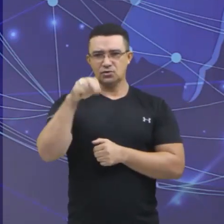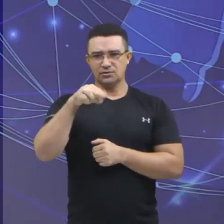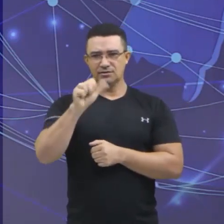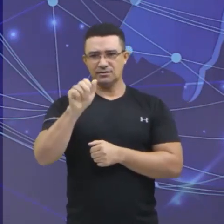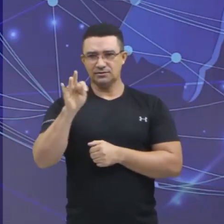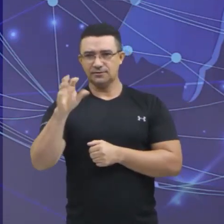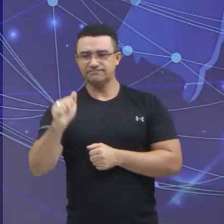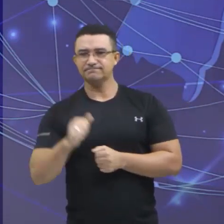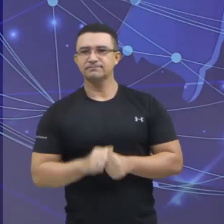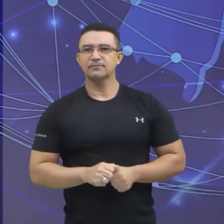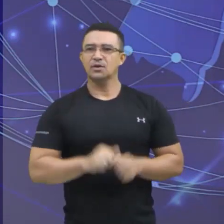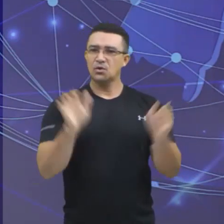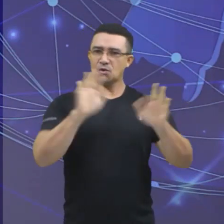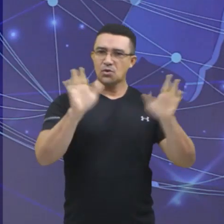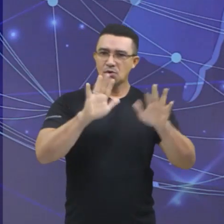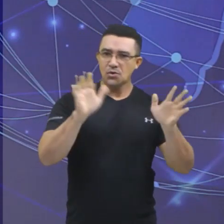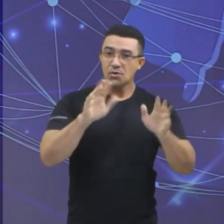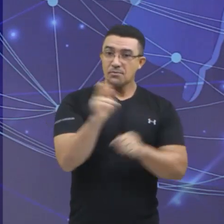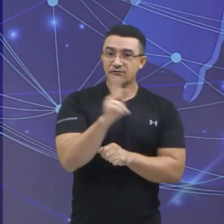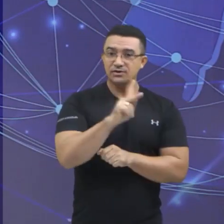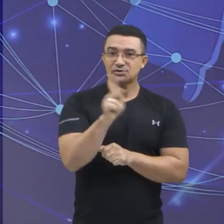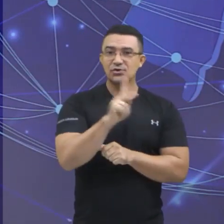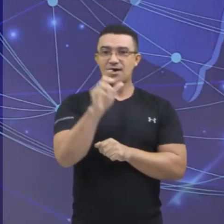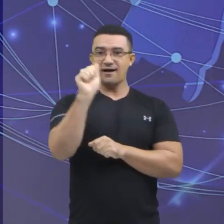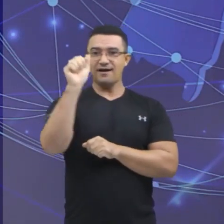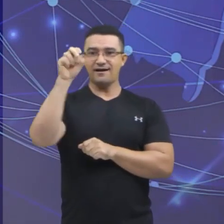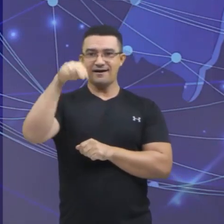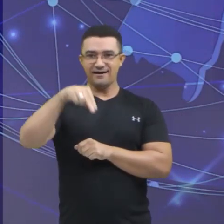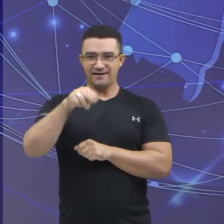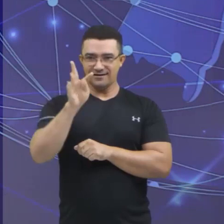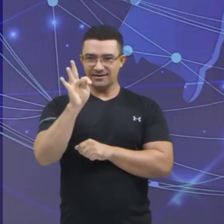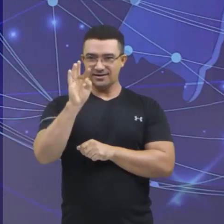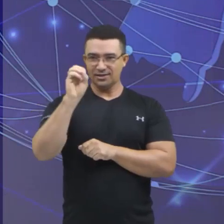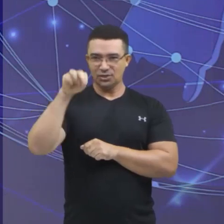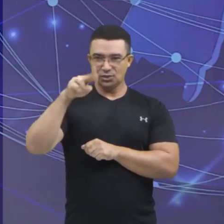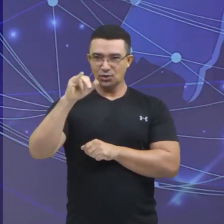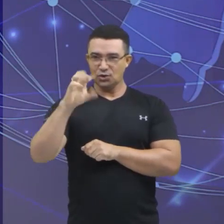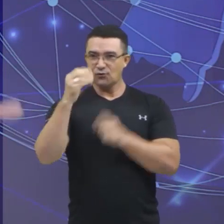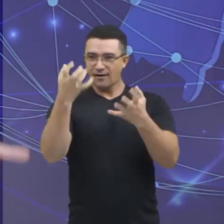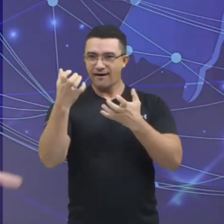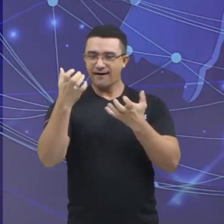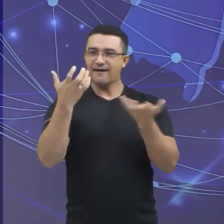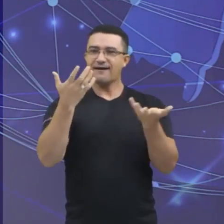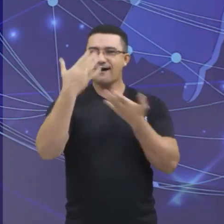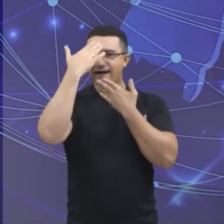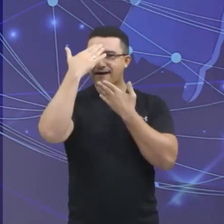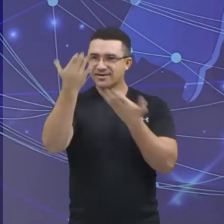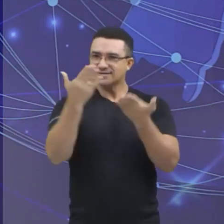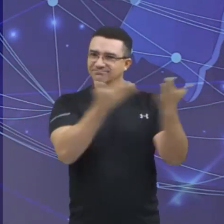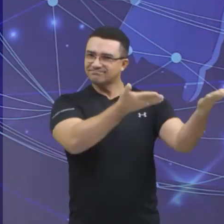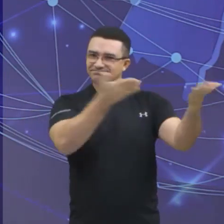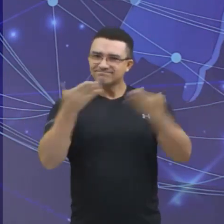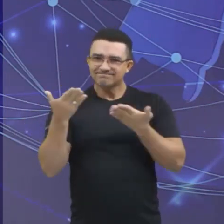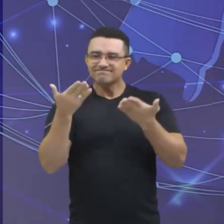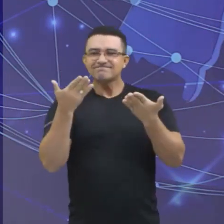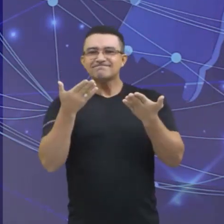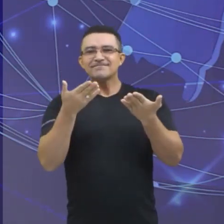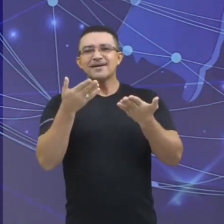Olá, professor Antônio Nova, eu quero agradecer a sua participação conosco, dizer que é uma